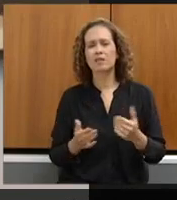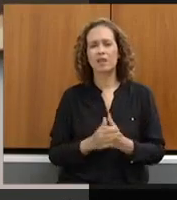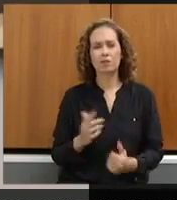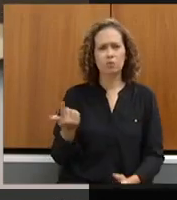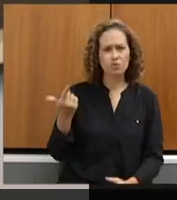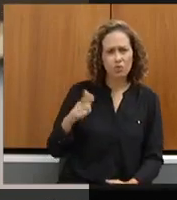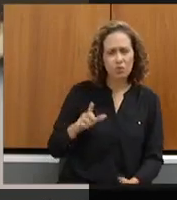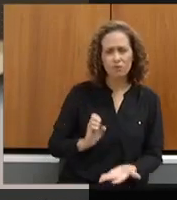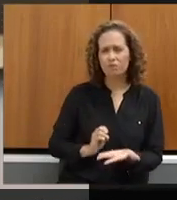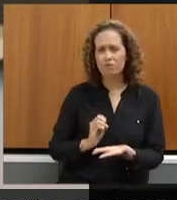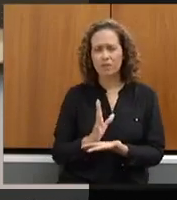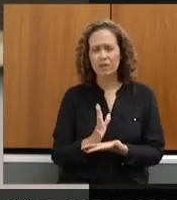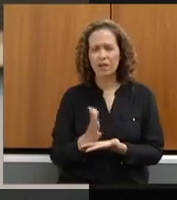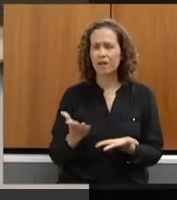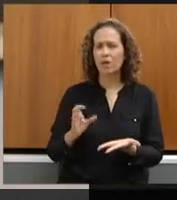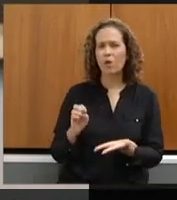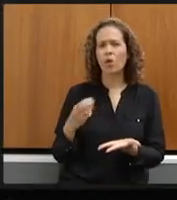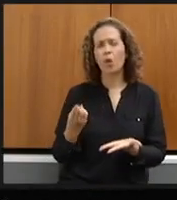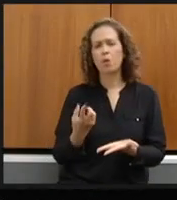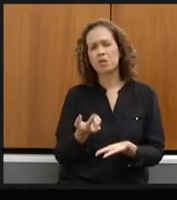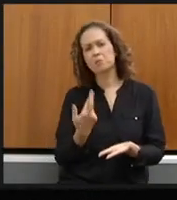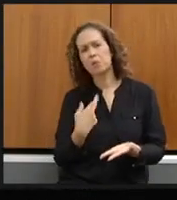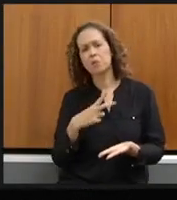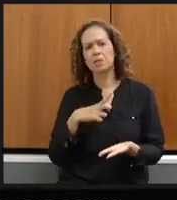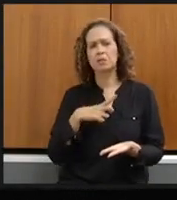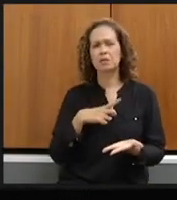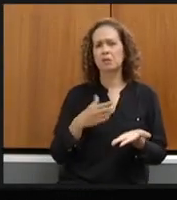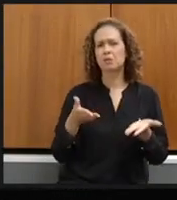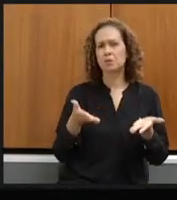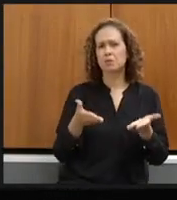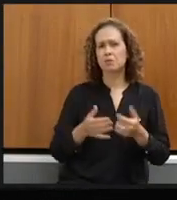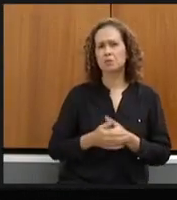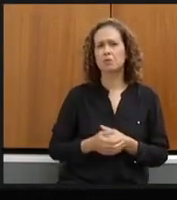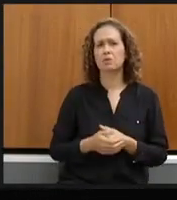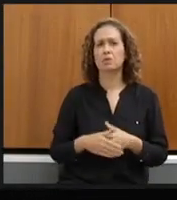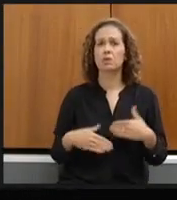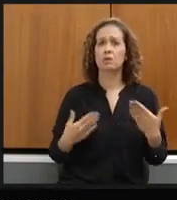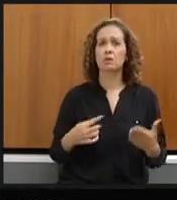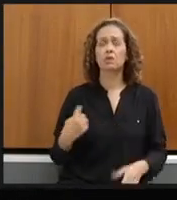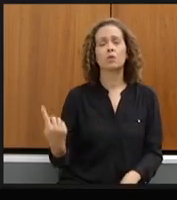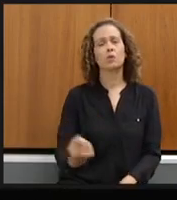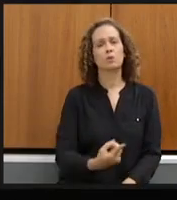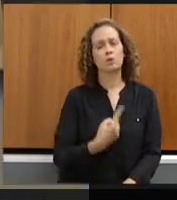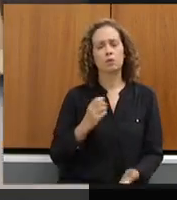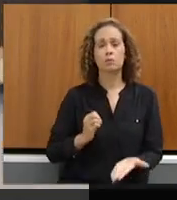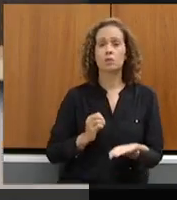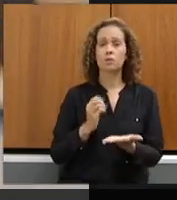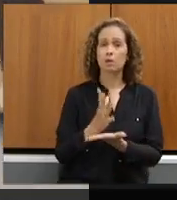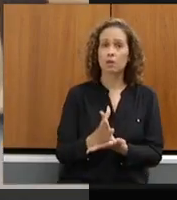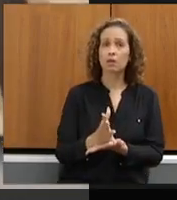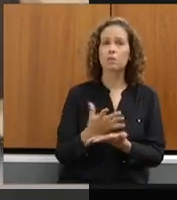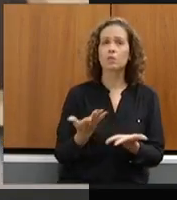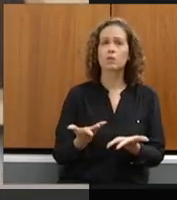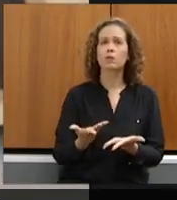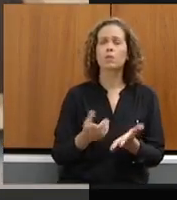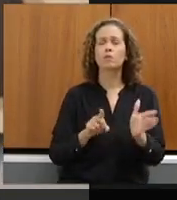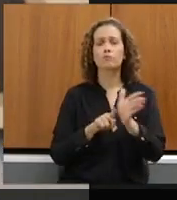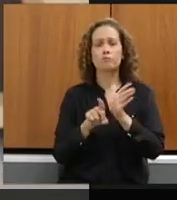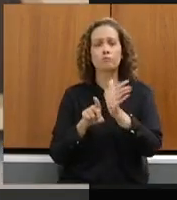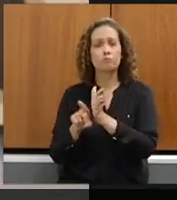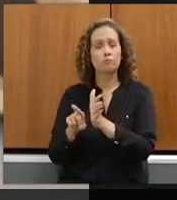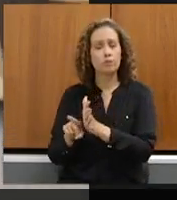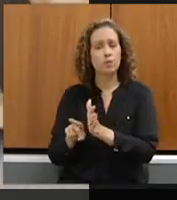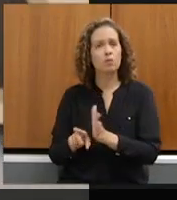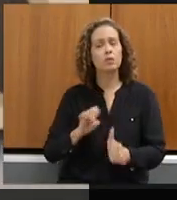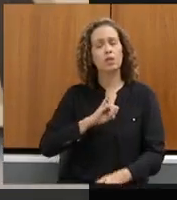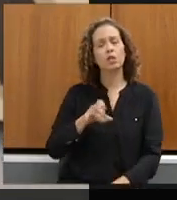isso de novo ou vai ter alguma resposta disso aí né não e vamos aí as outras italianas vamos ver